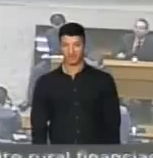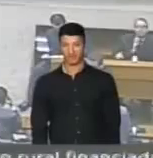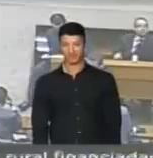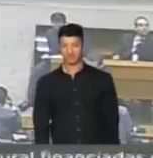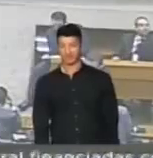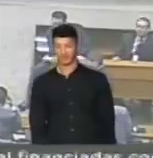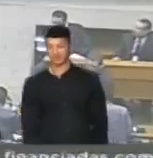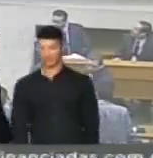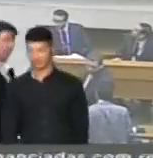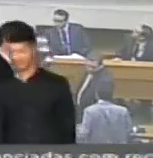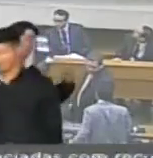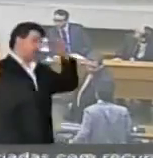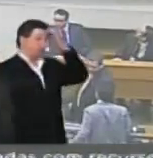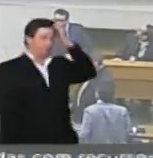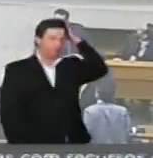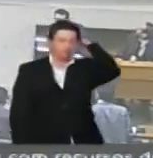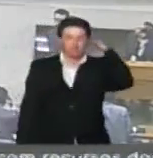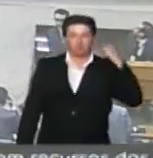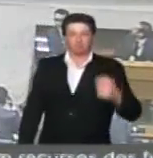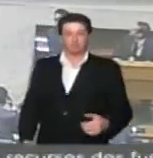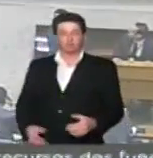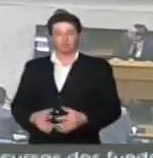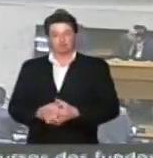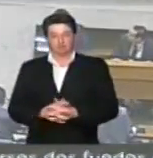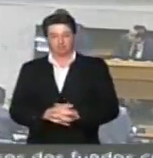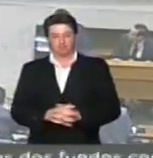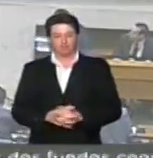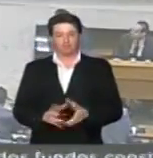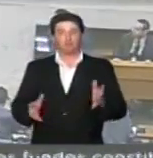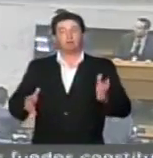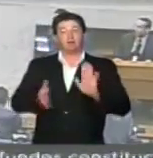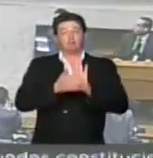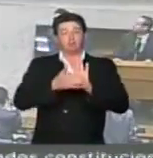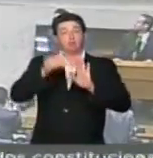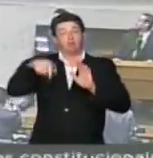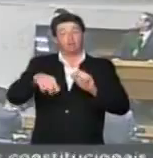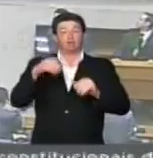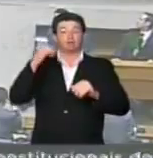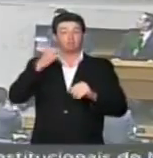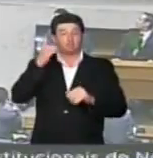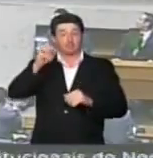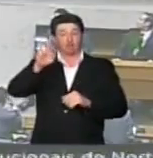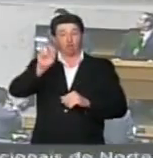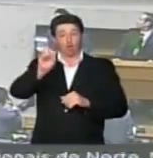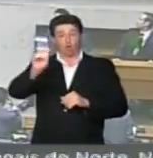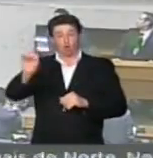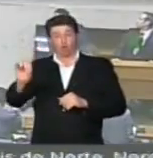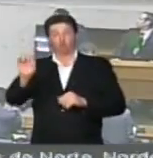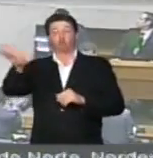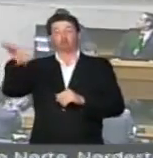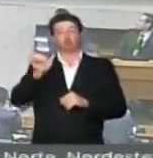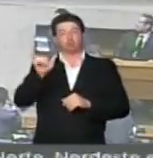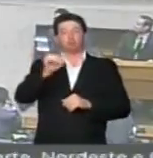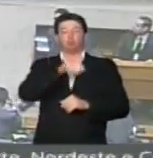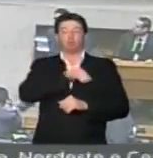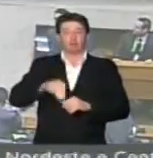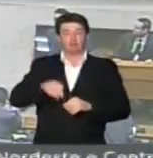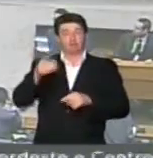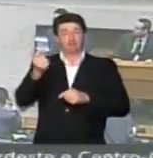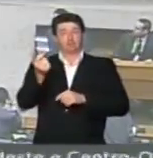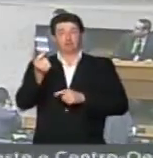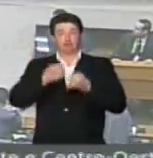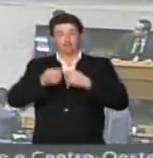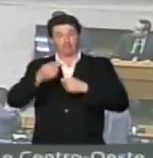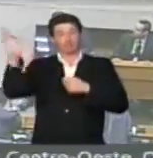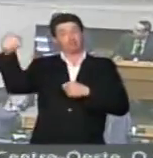Fazenda, Joaquim Levy. Ele participa dessa comissão geral. A vinda dele foi sugerida pelo deputado Rogério Rosso, do PSD do Distrito Federal.